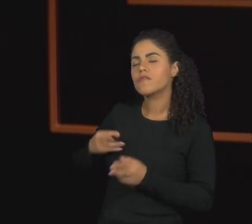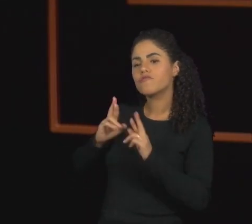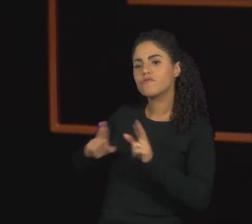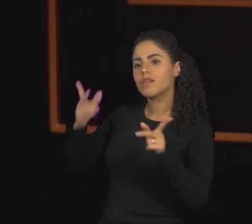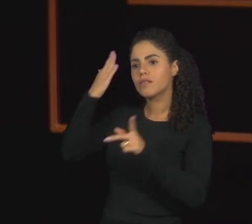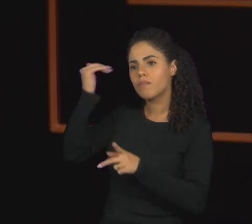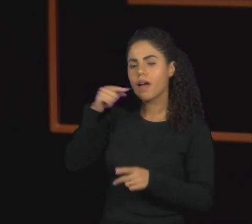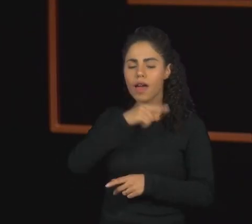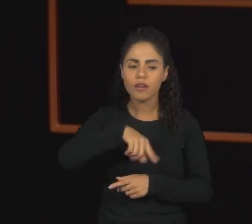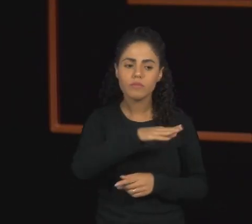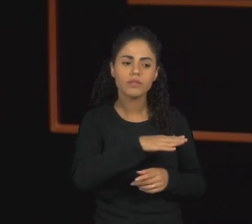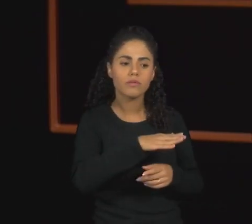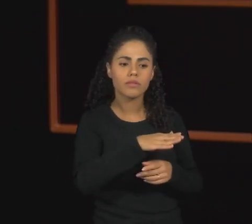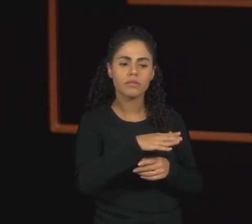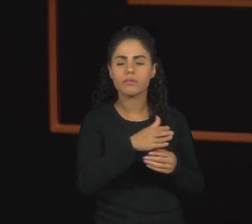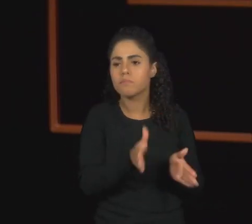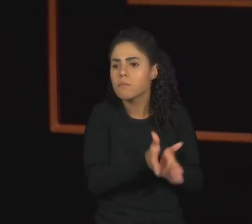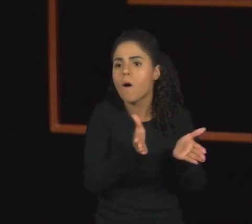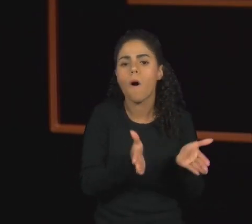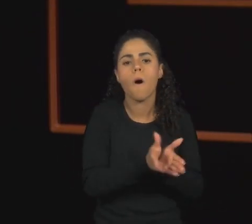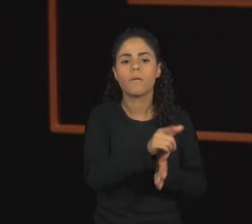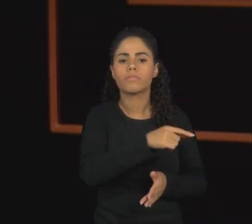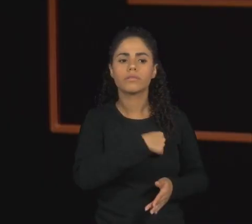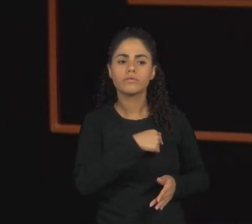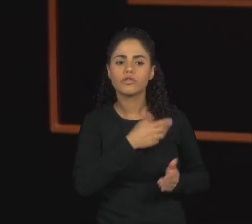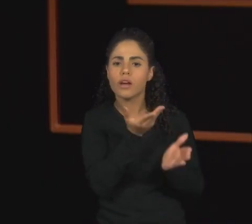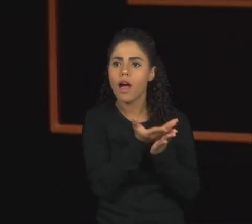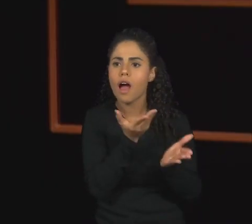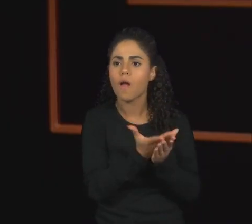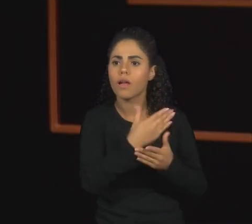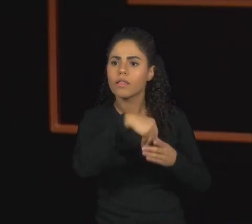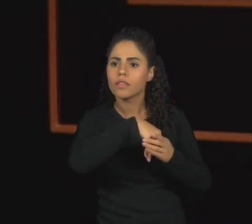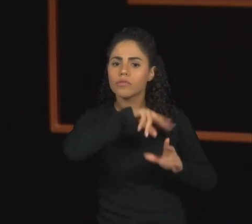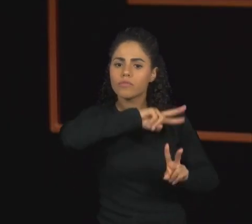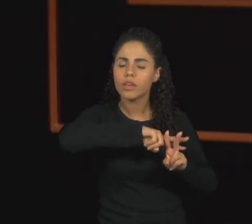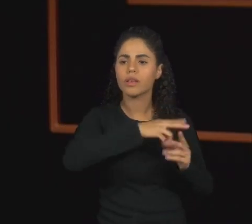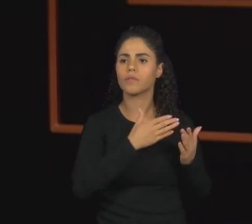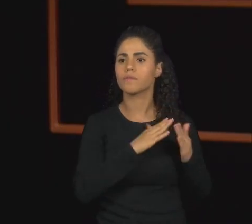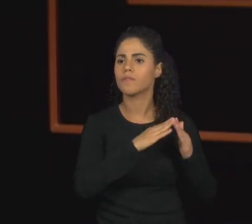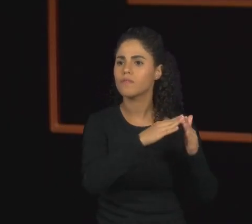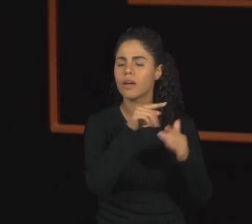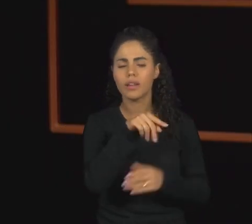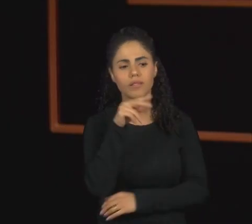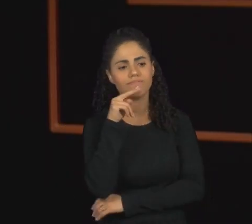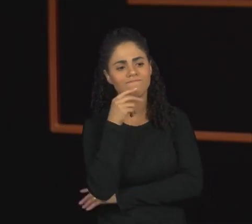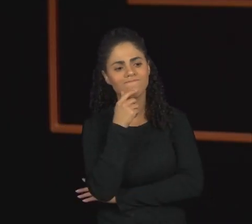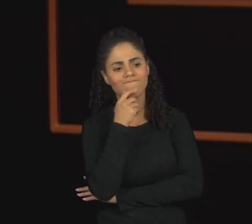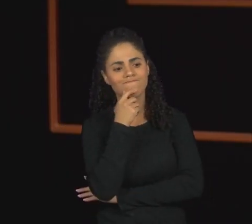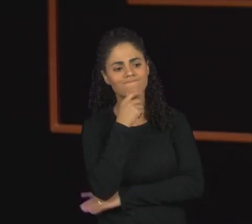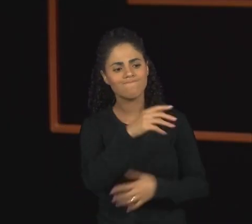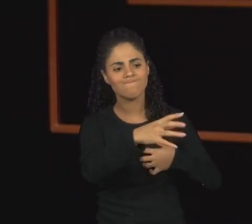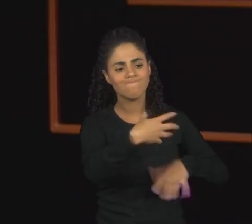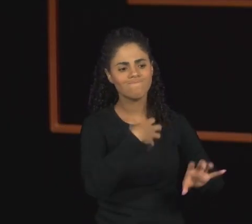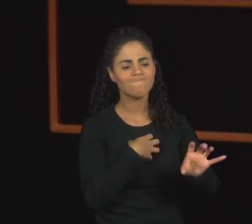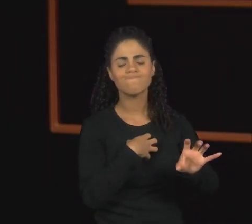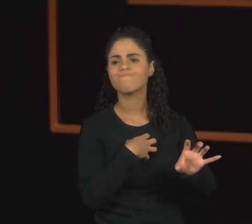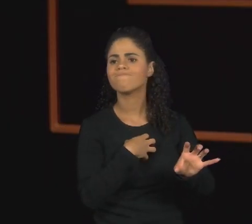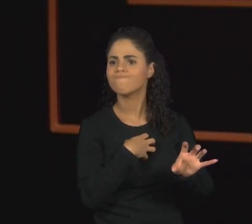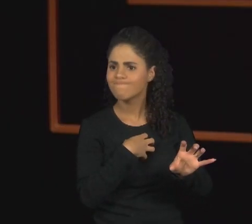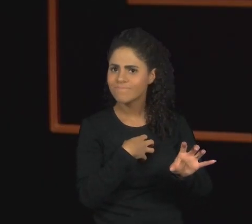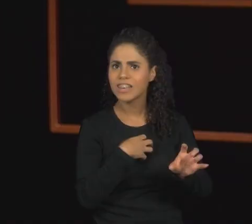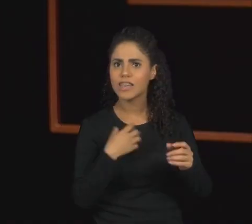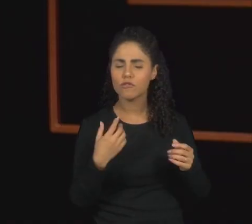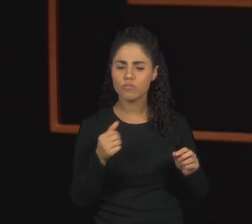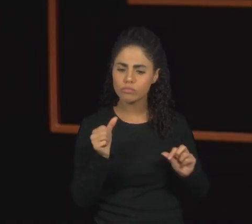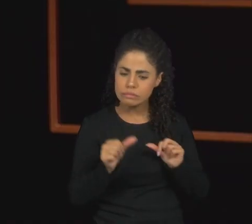pessoas muito humildes, aulas em presídios, aula em favelas, e aquilo me comoveu demais, até me